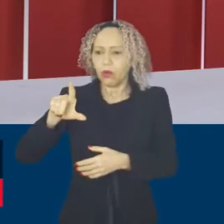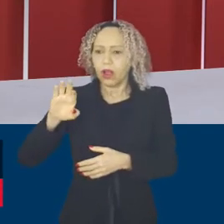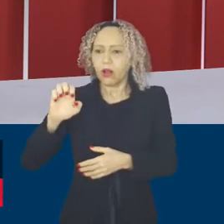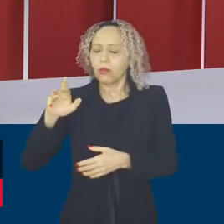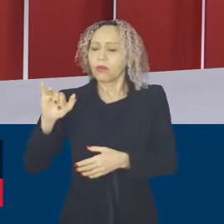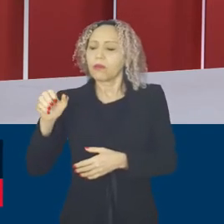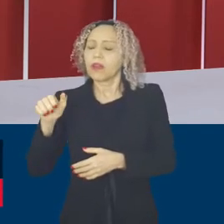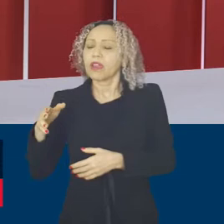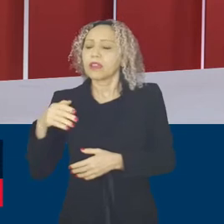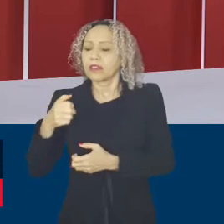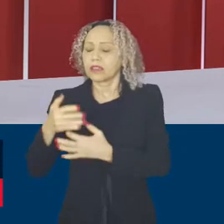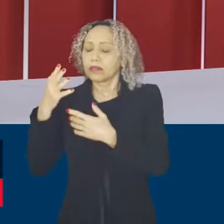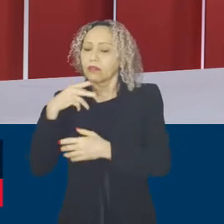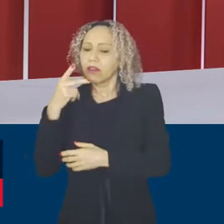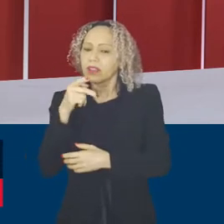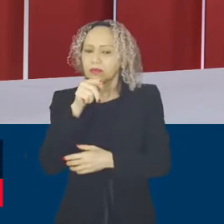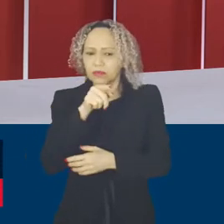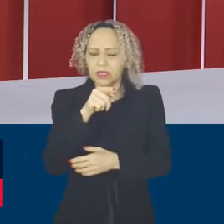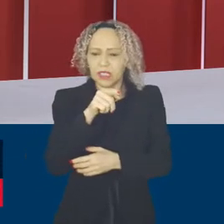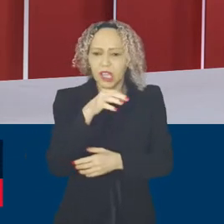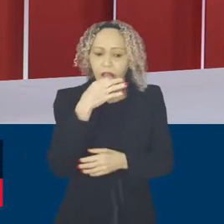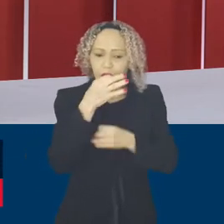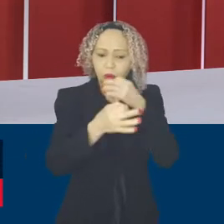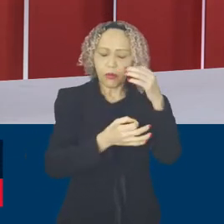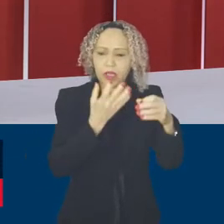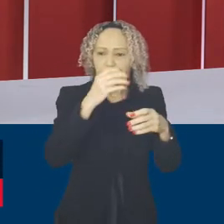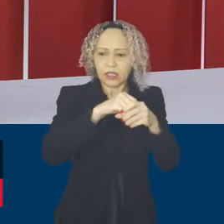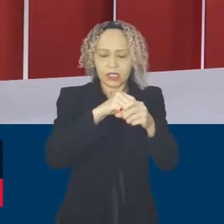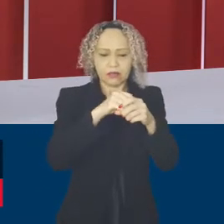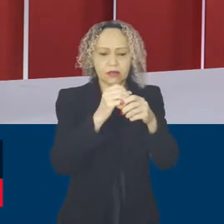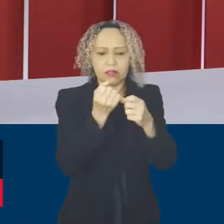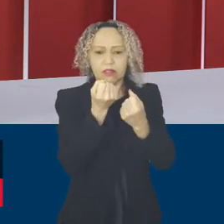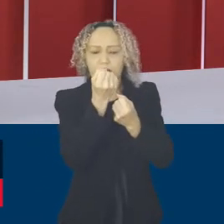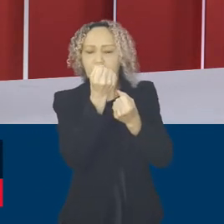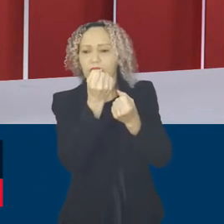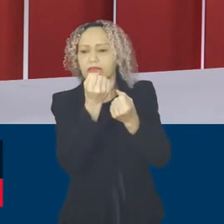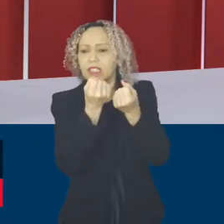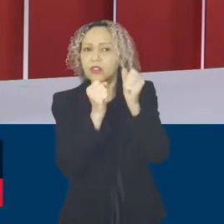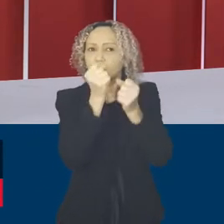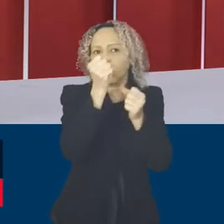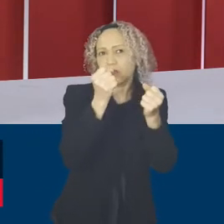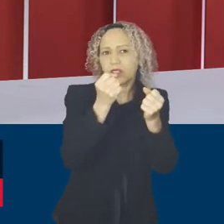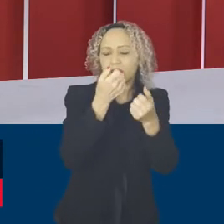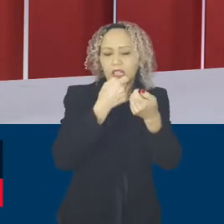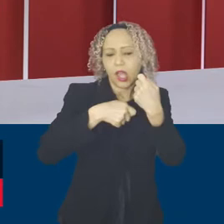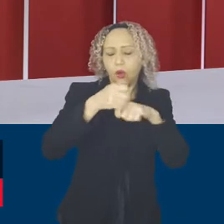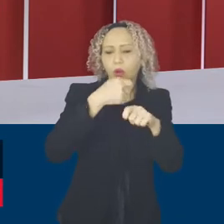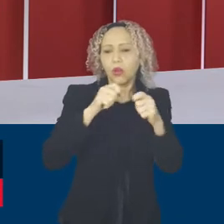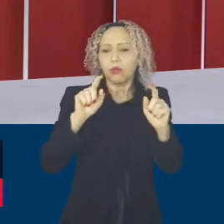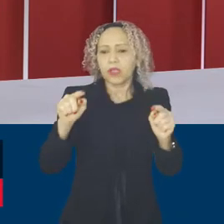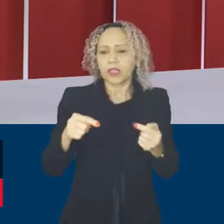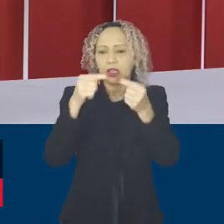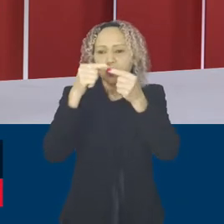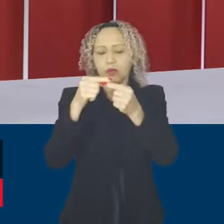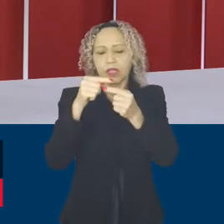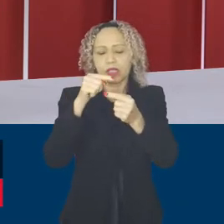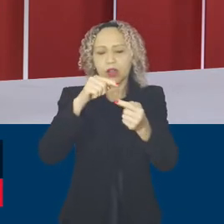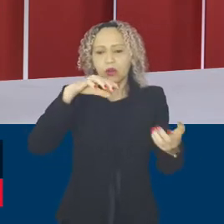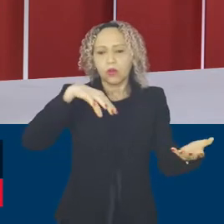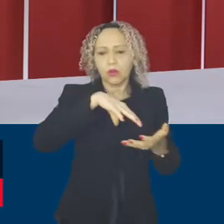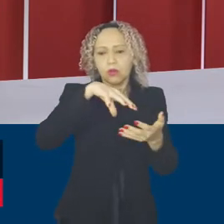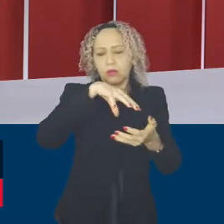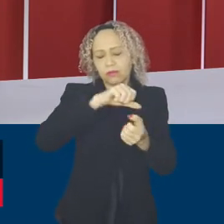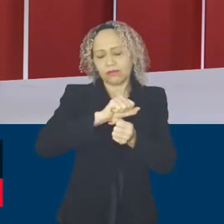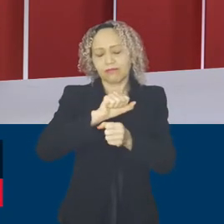dessa economia verde, de plástico, né, biodegradável. Ele gosta muito dessa questão. E aí você comentou também que há